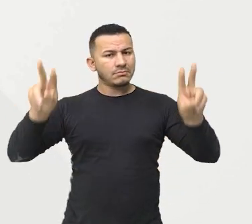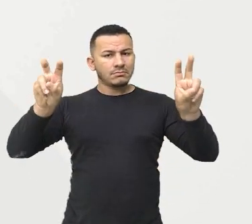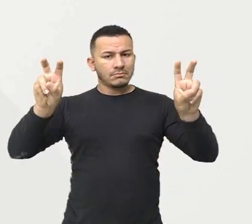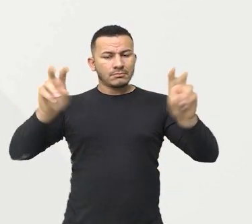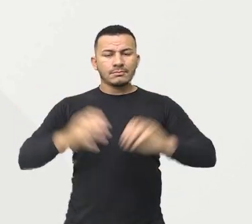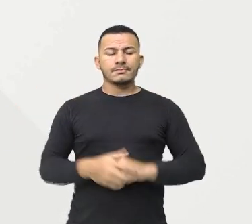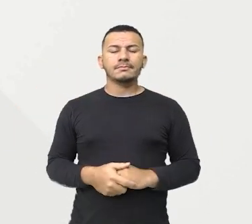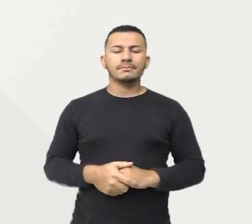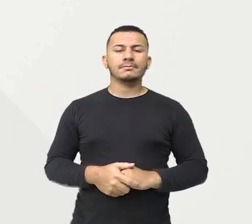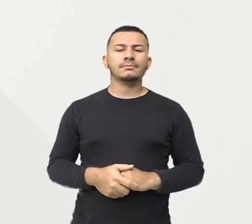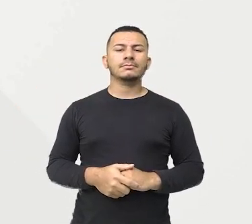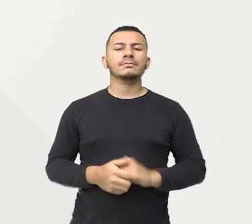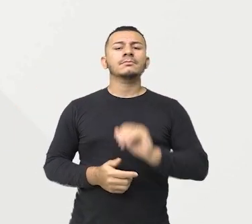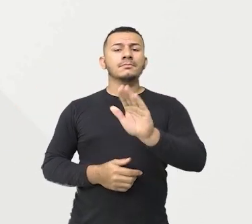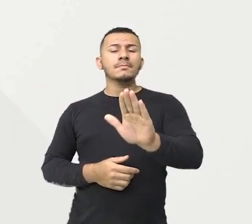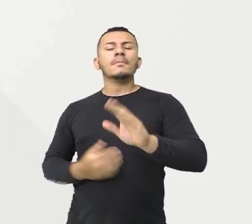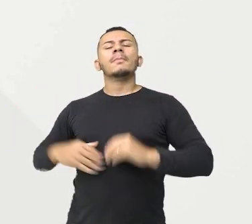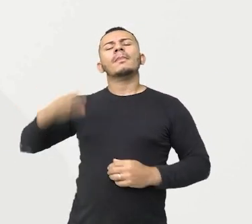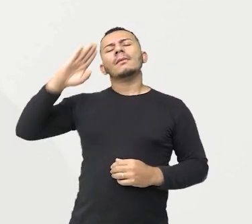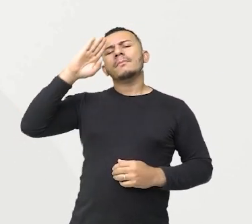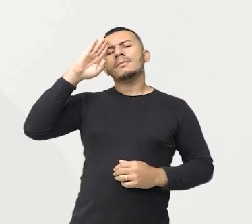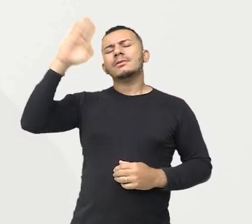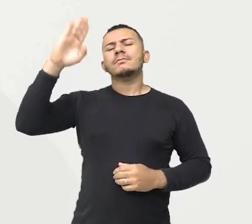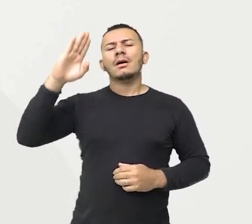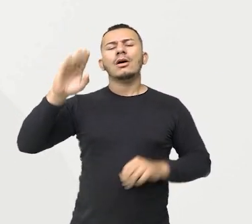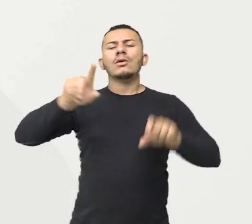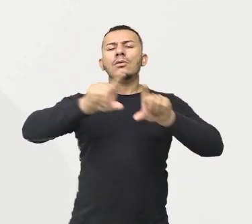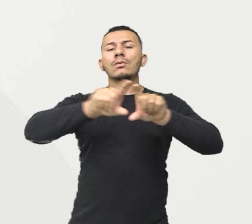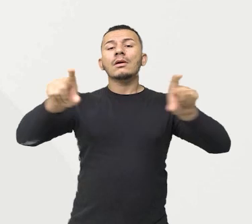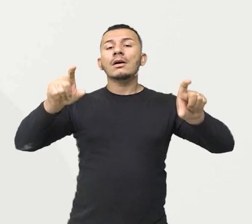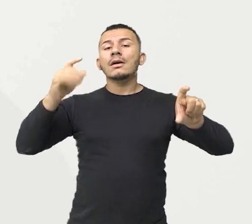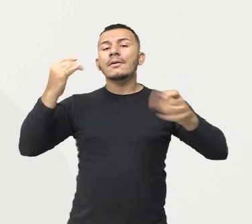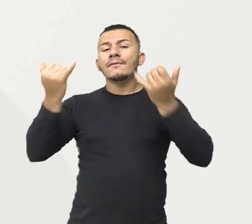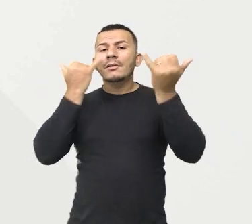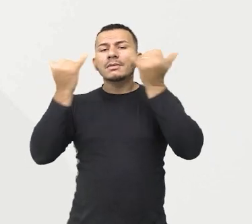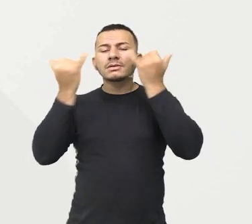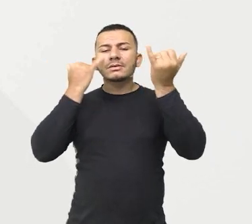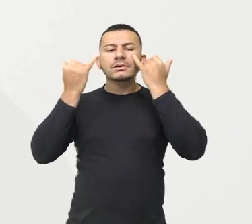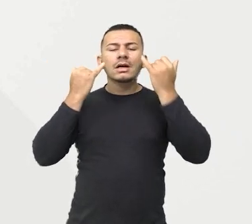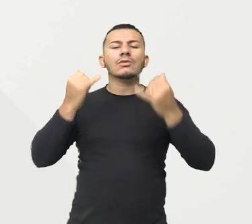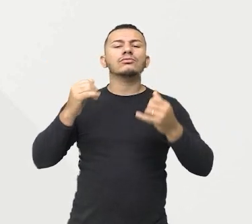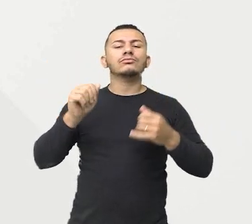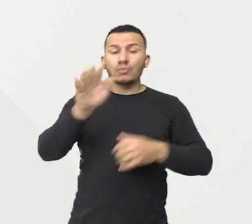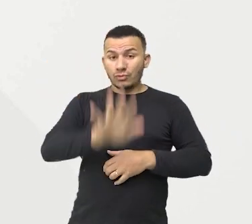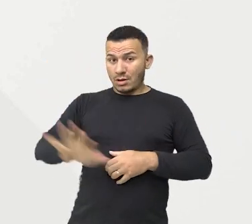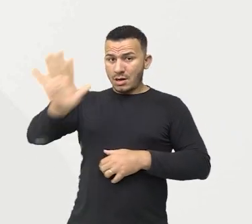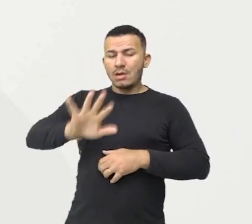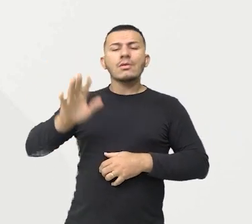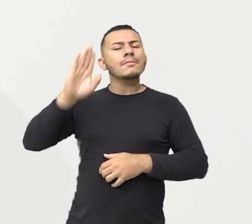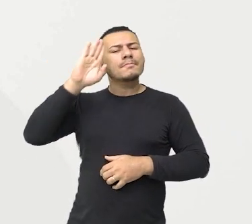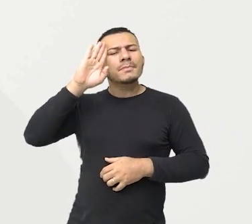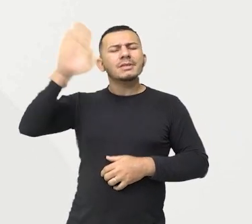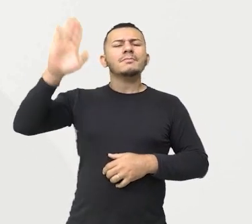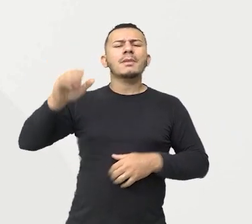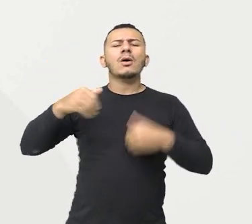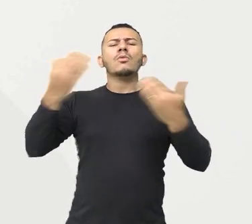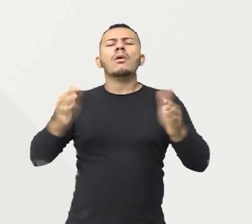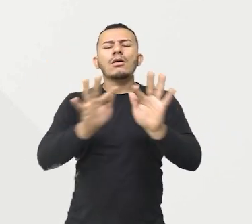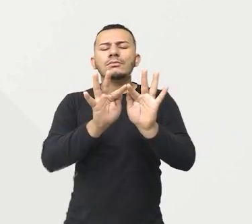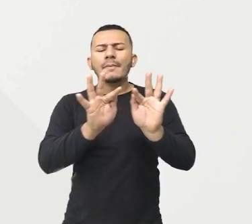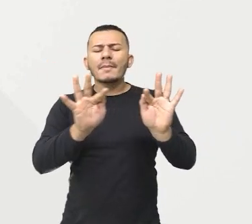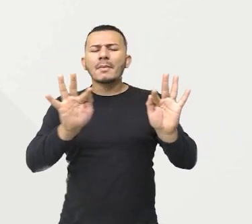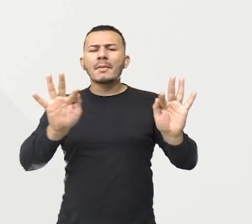qual é a principal informação, qual é a ideia geral a partir das quais as outras